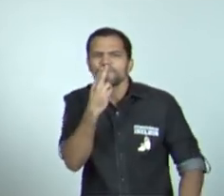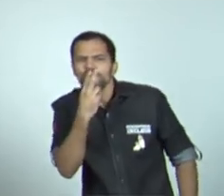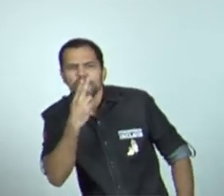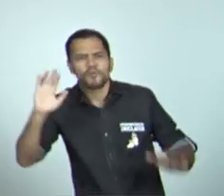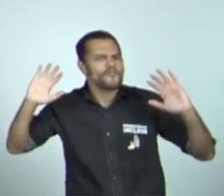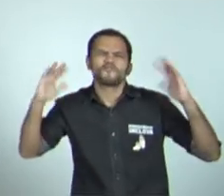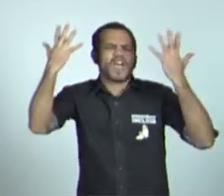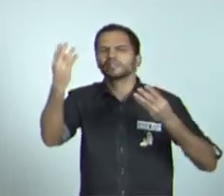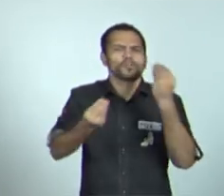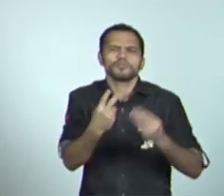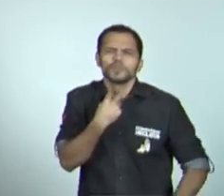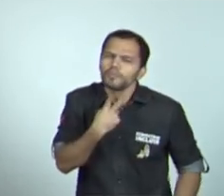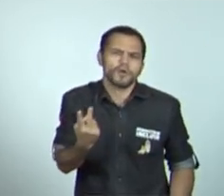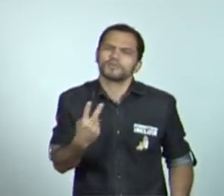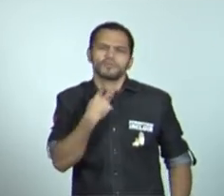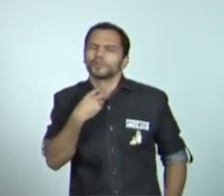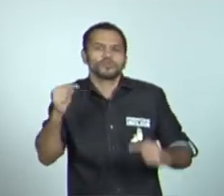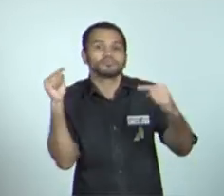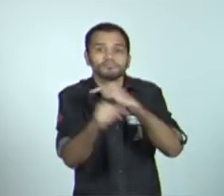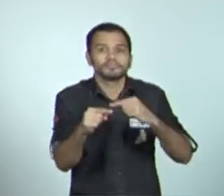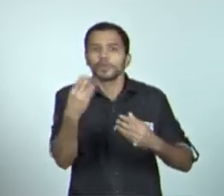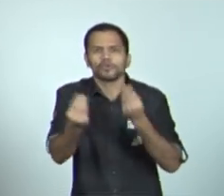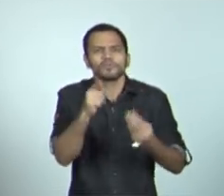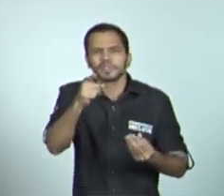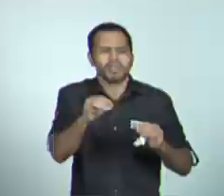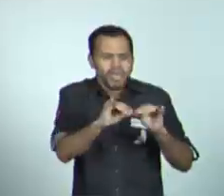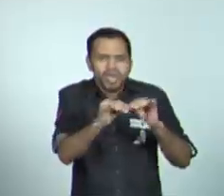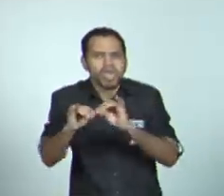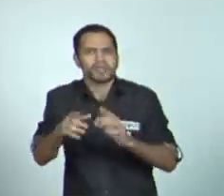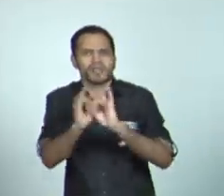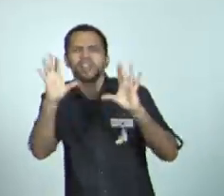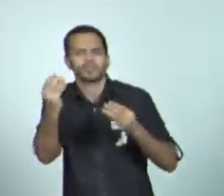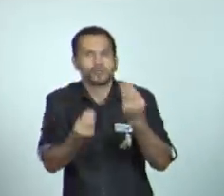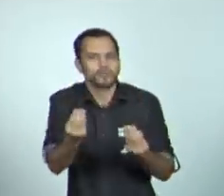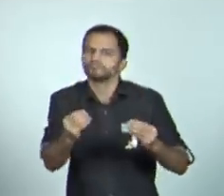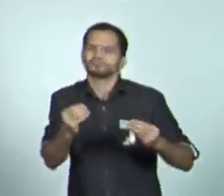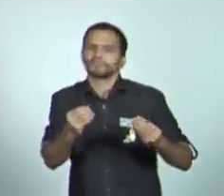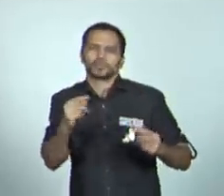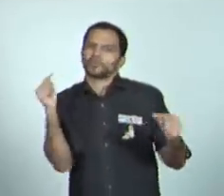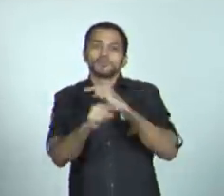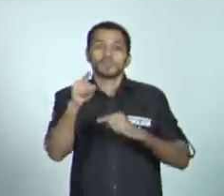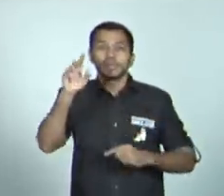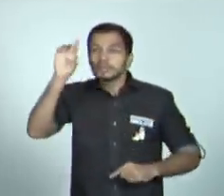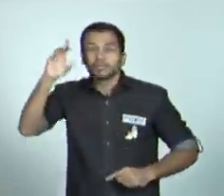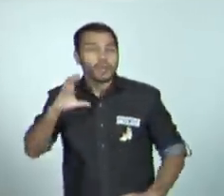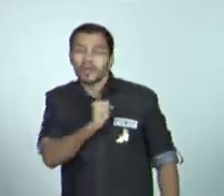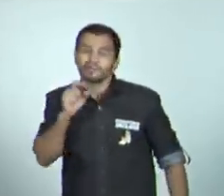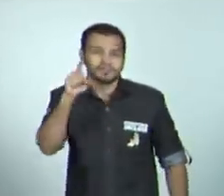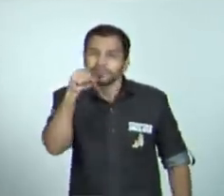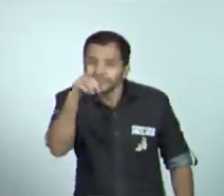citadas não pode como é que você vai dar pois os dias não pode você vale muito para deus